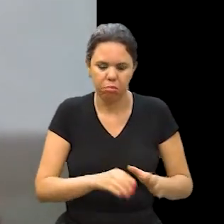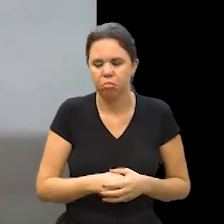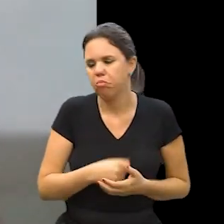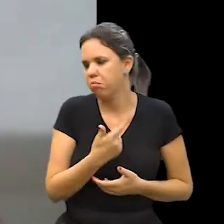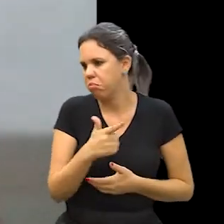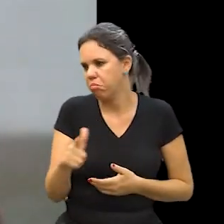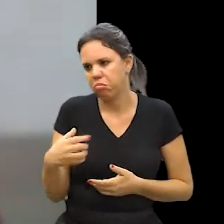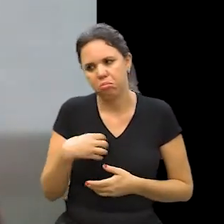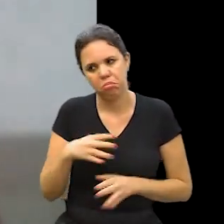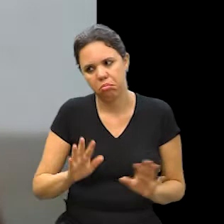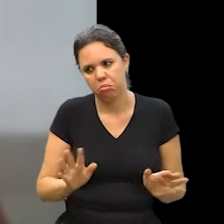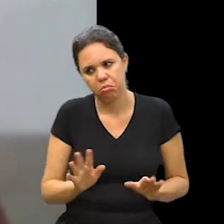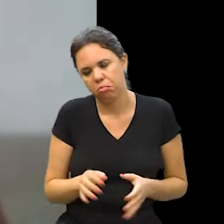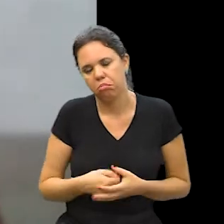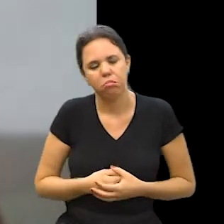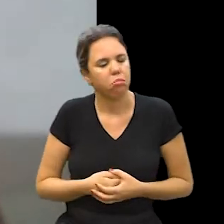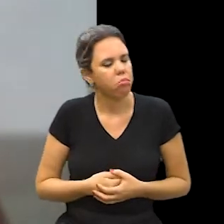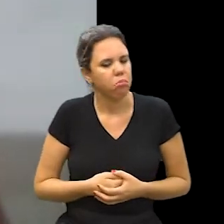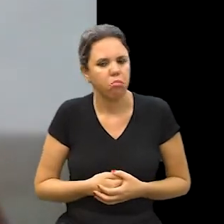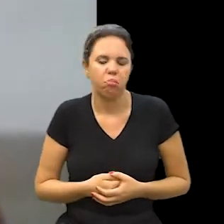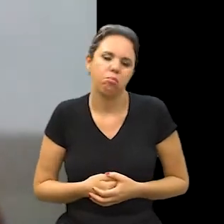tem outro jeito, ela